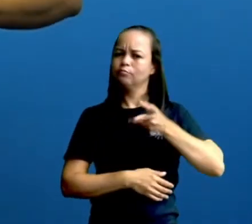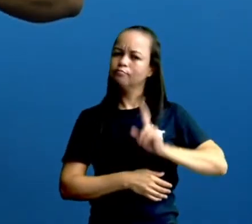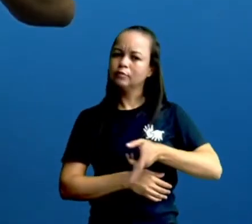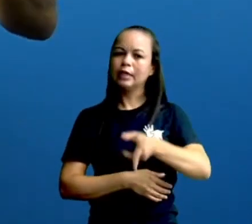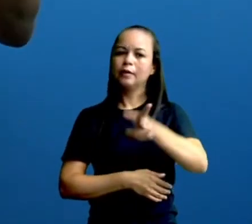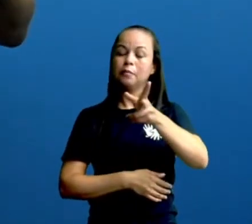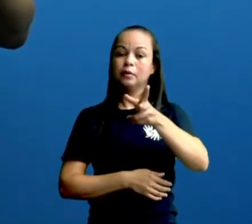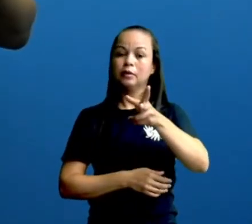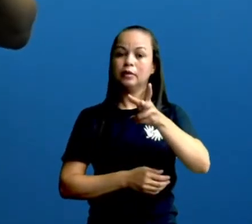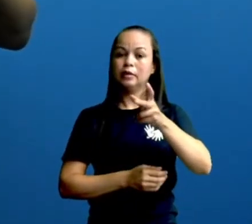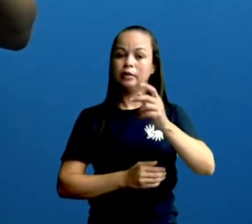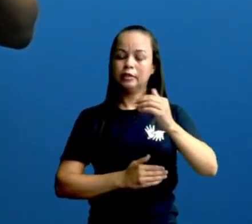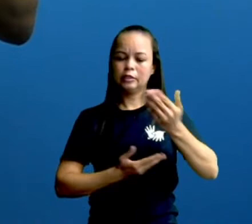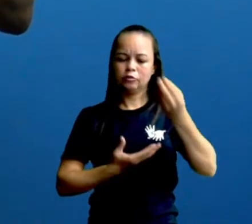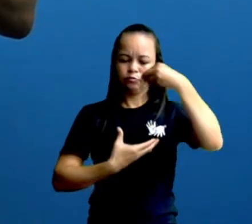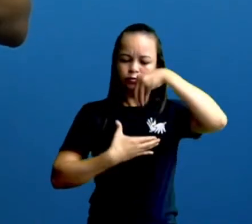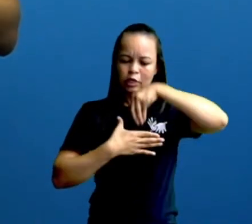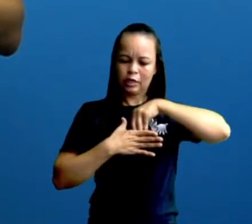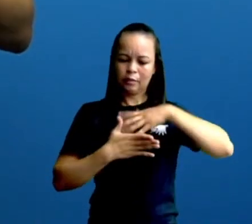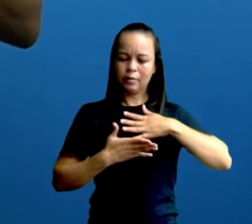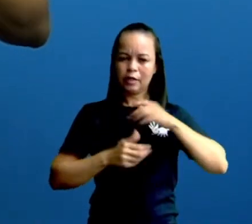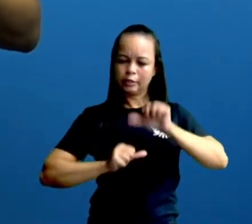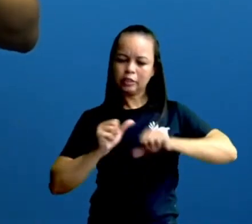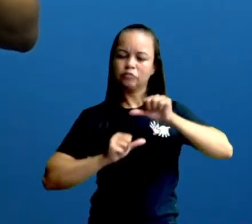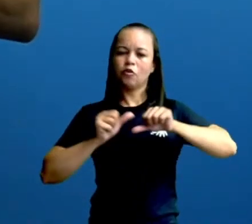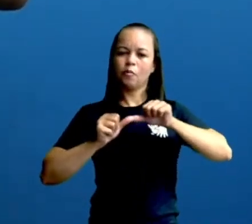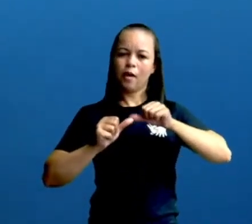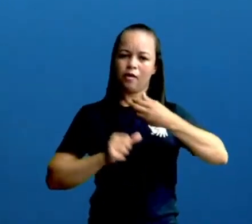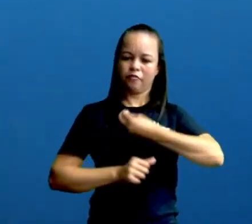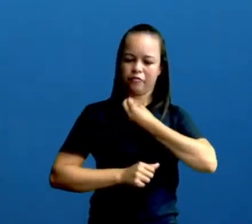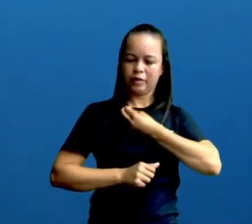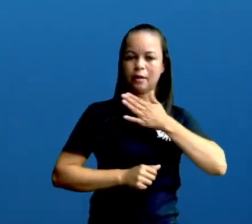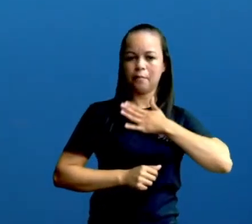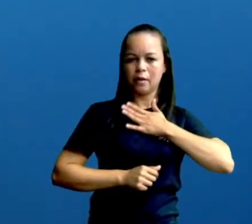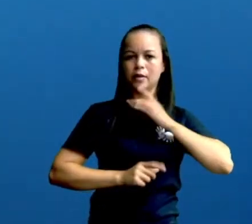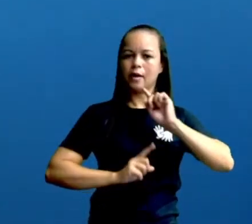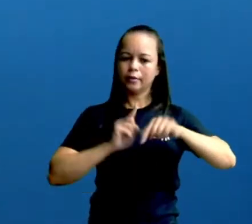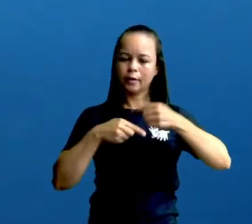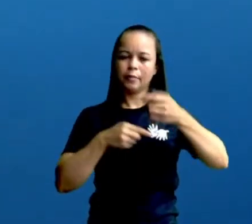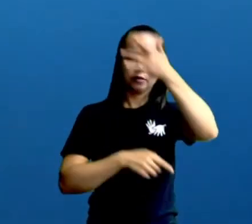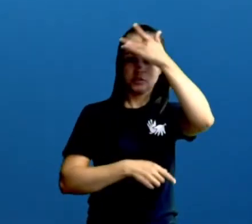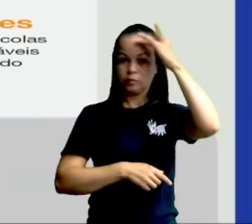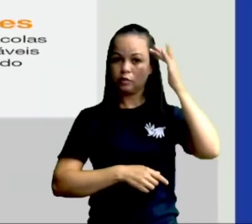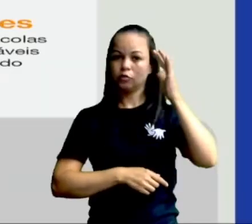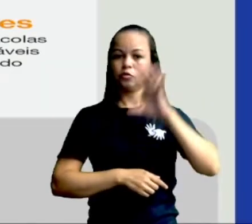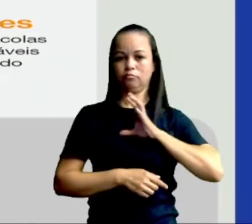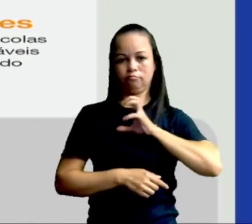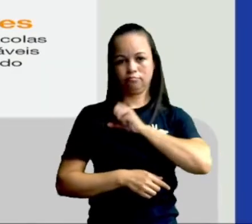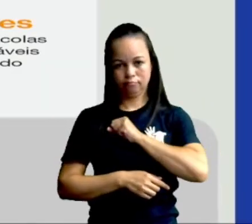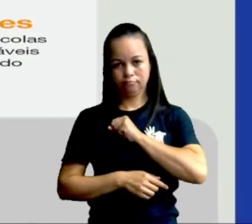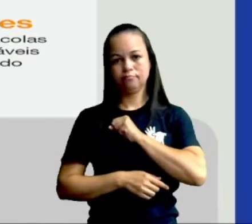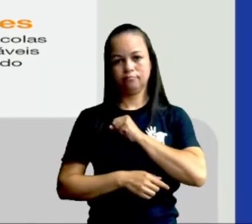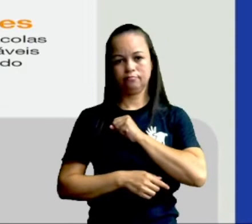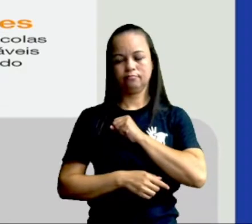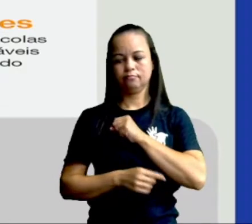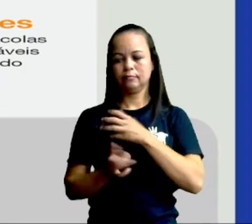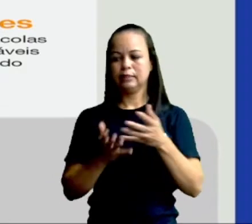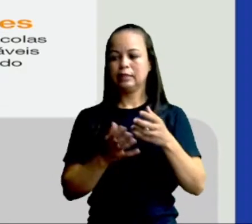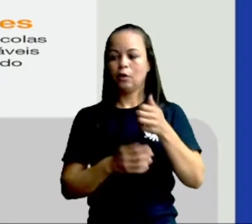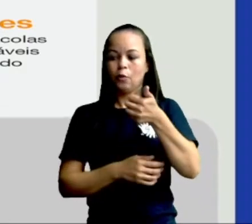que gera em mim transformação para melhorar a minha vida e a vida de quem eu amo. E aí, ó, 15%